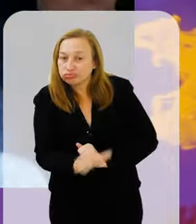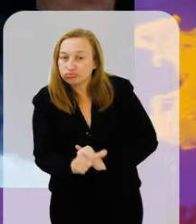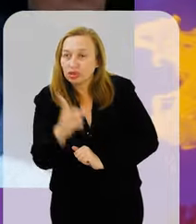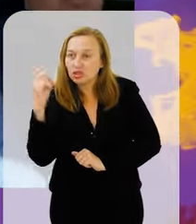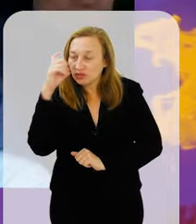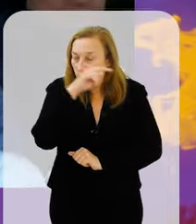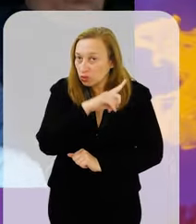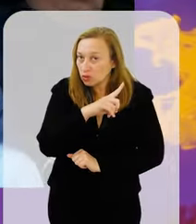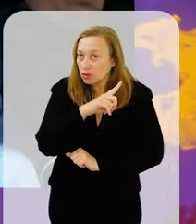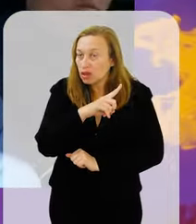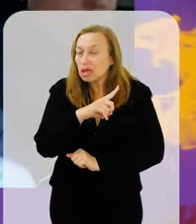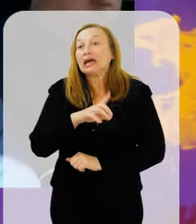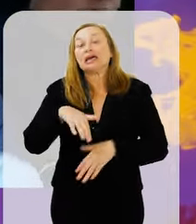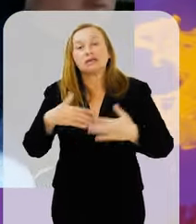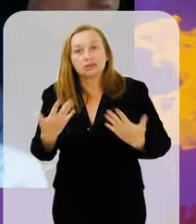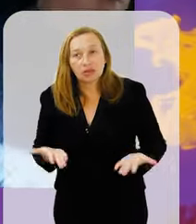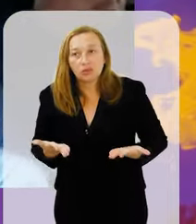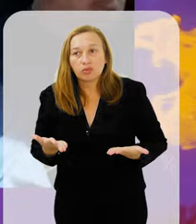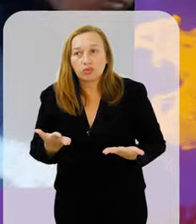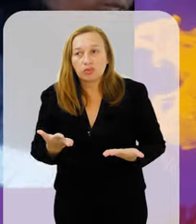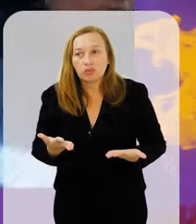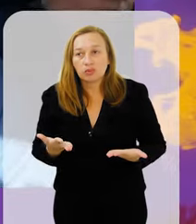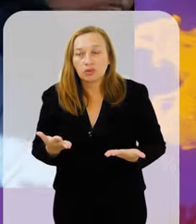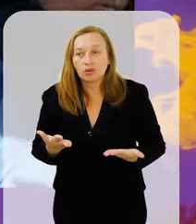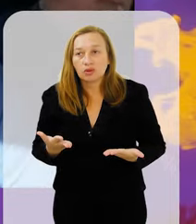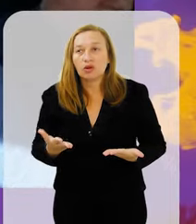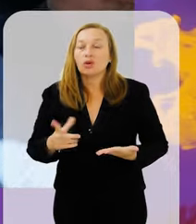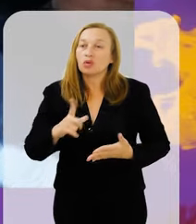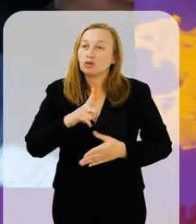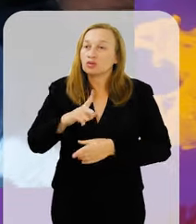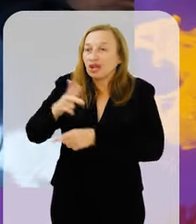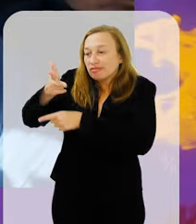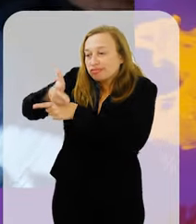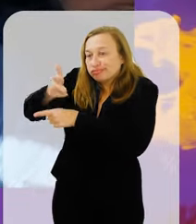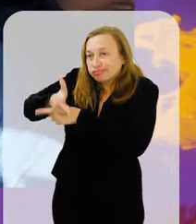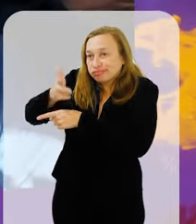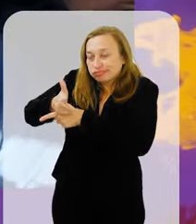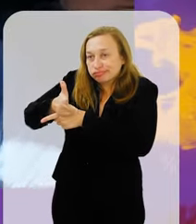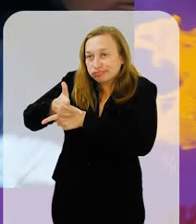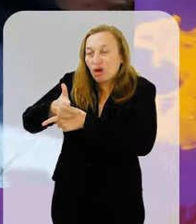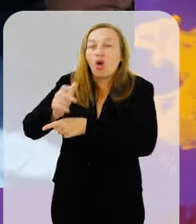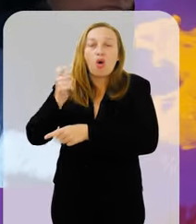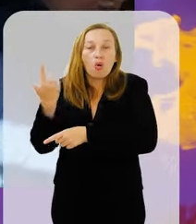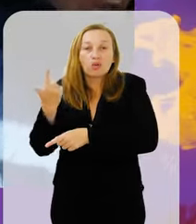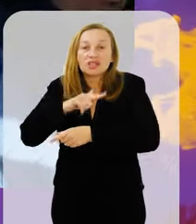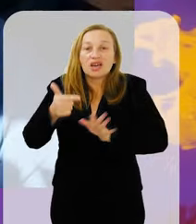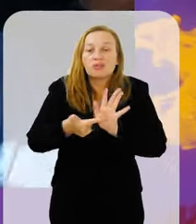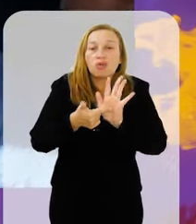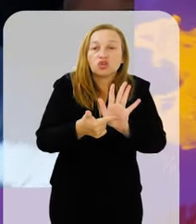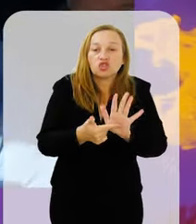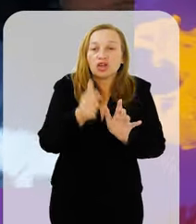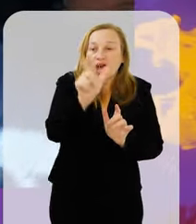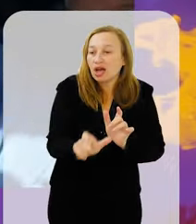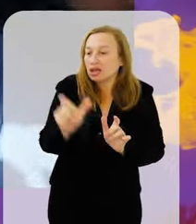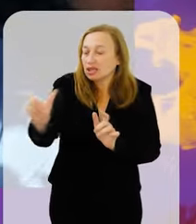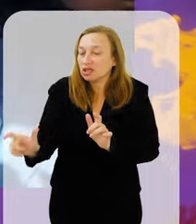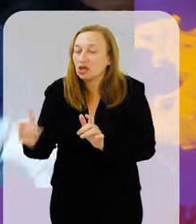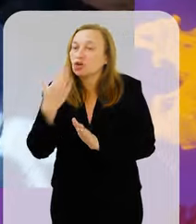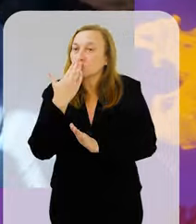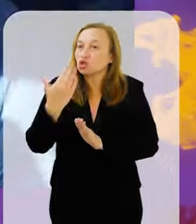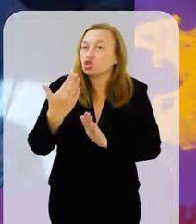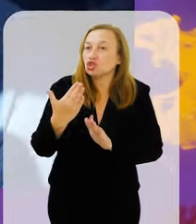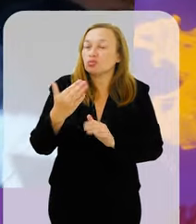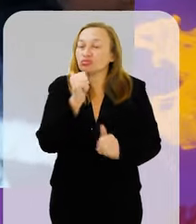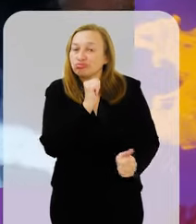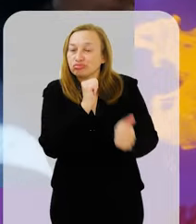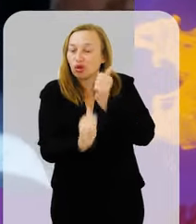trabalho, é tudo muito dificultoso, né? Então, assim, quando tem transmissão, Você consegue revelar um jogador, você consegue mostrar a tua